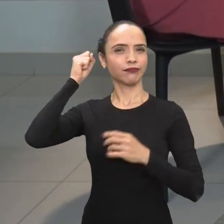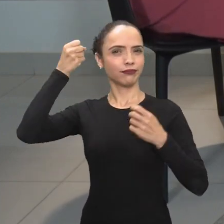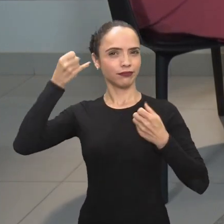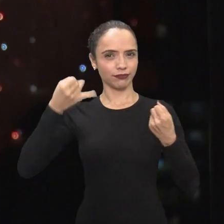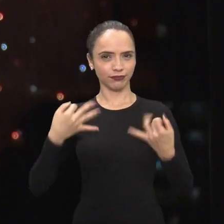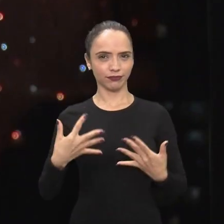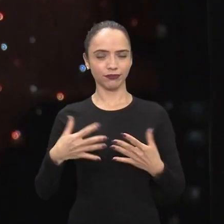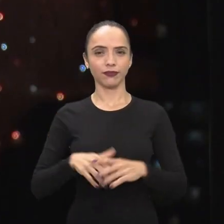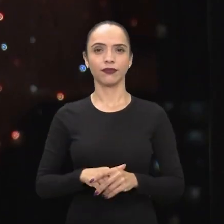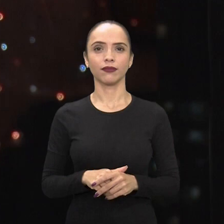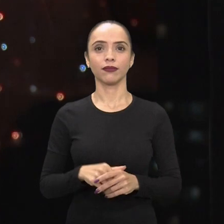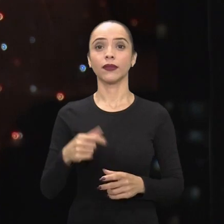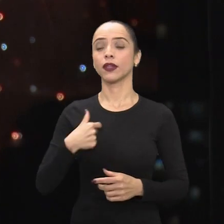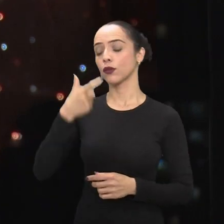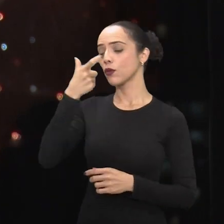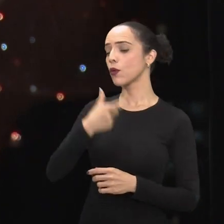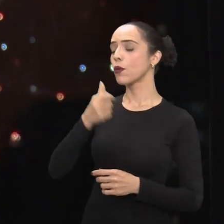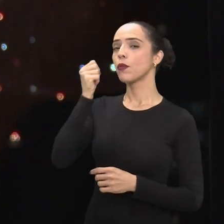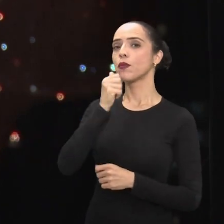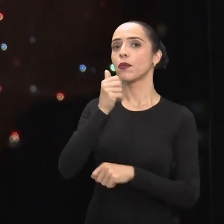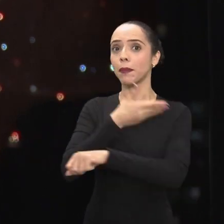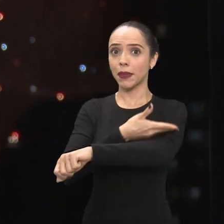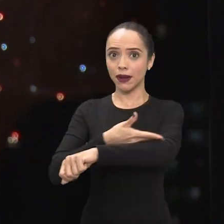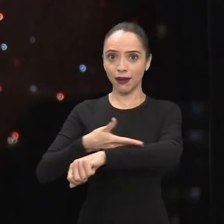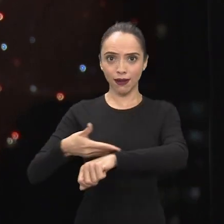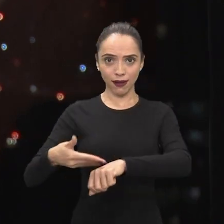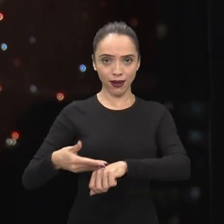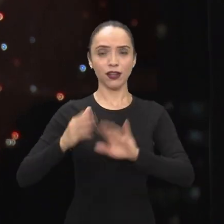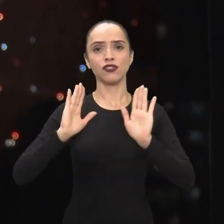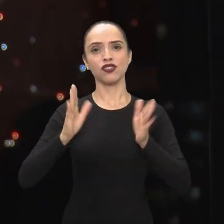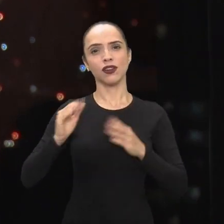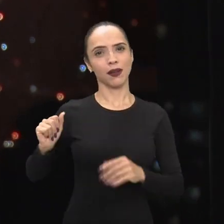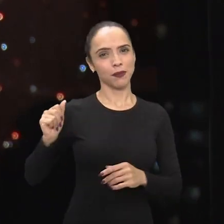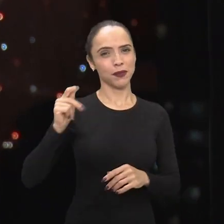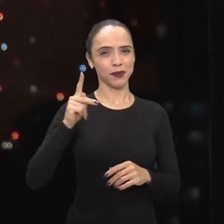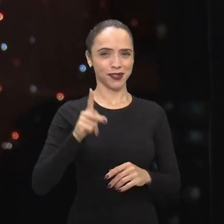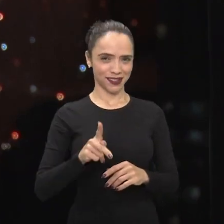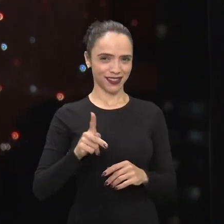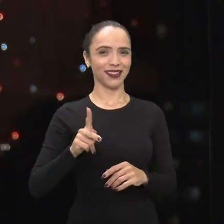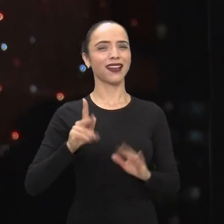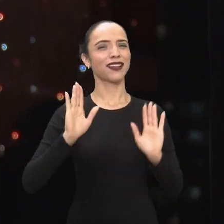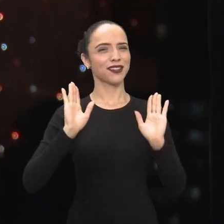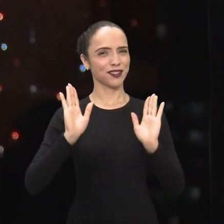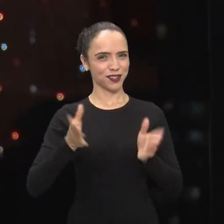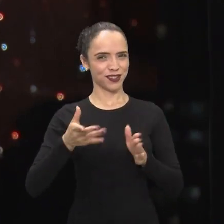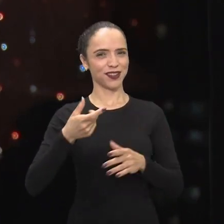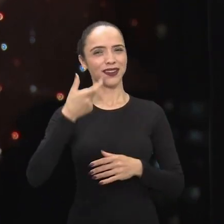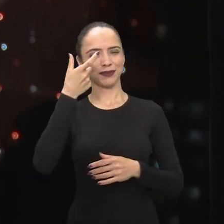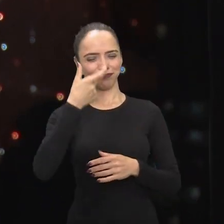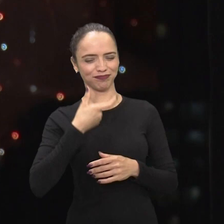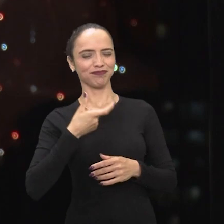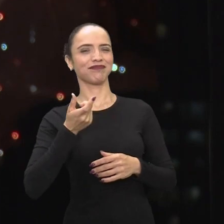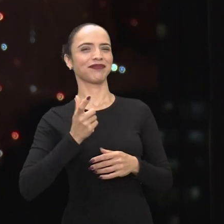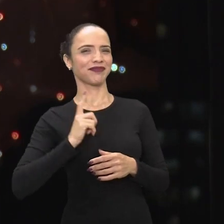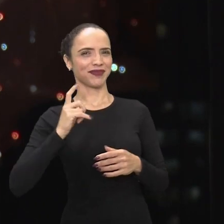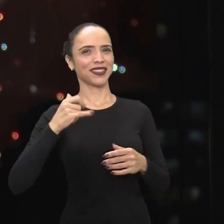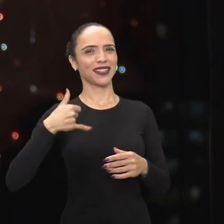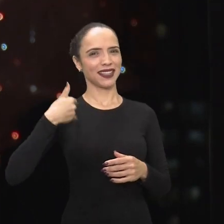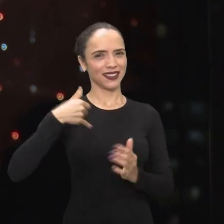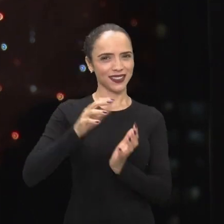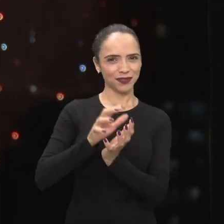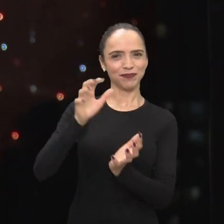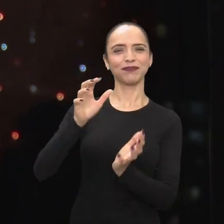eu sou branca sou aposentada por tanto já tenho um pouco mais de